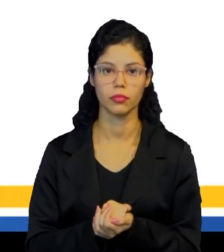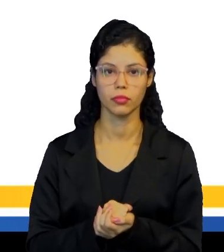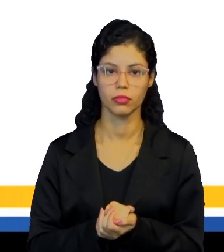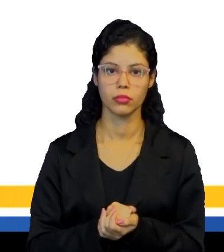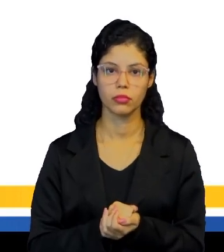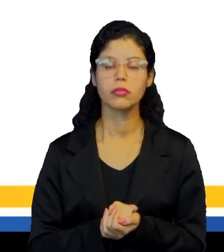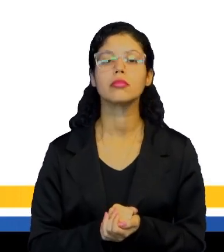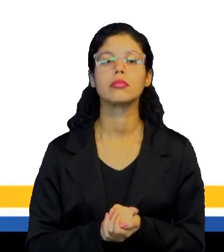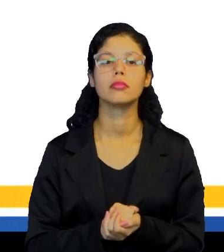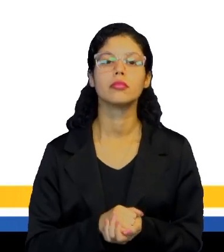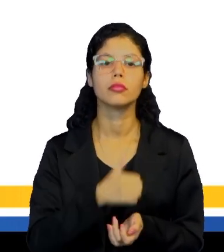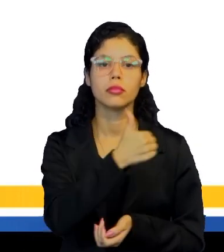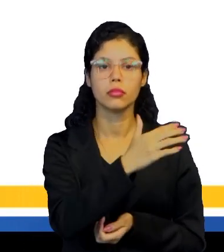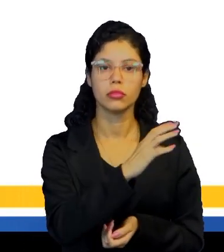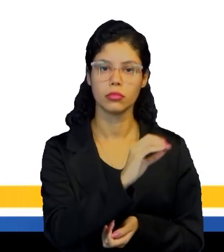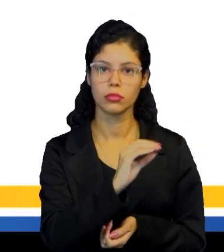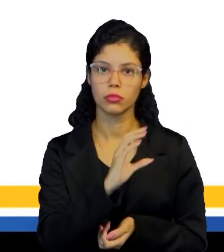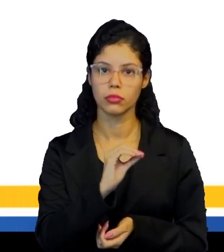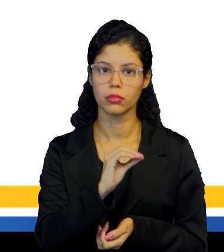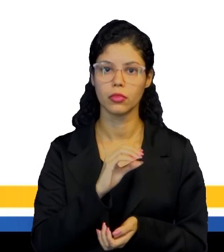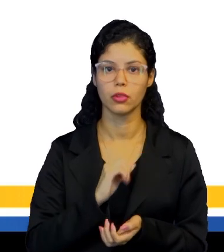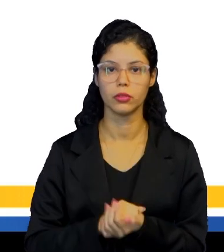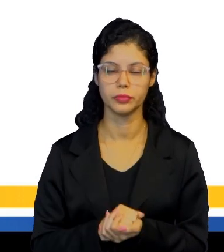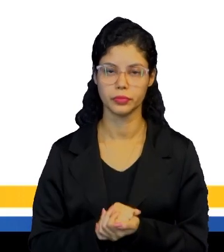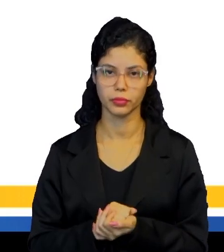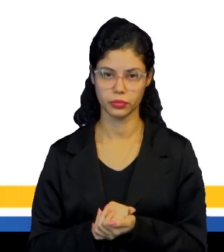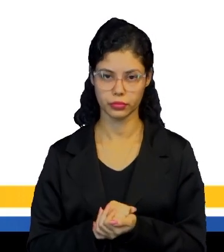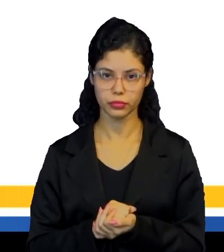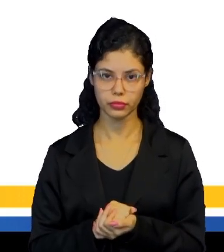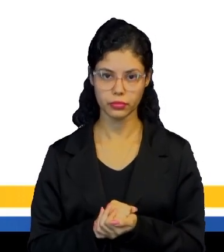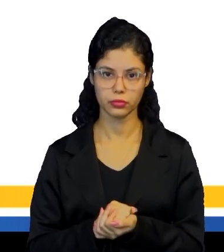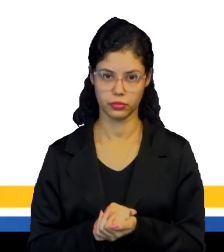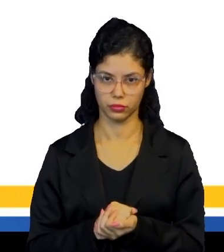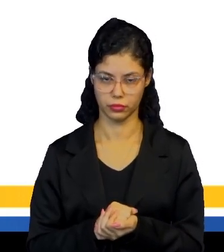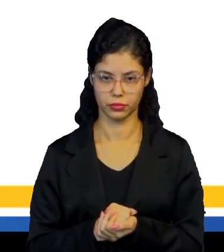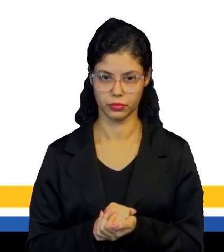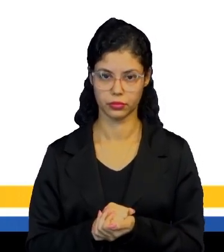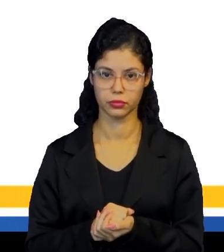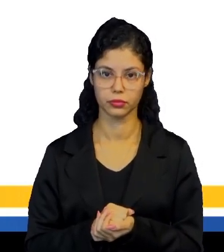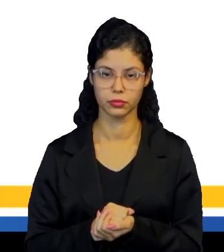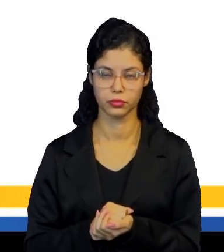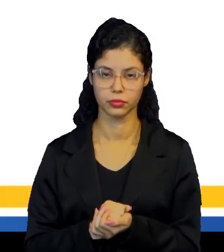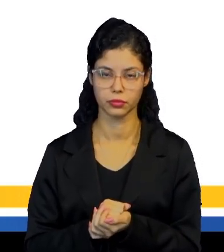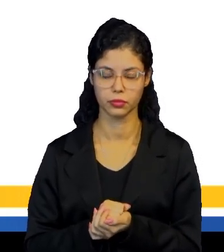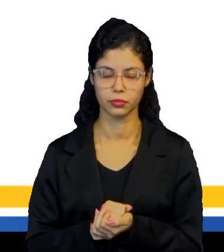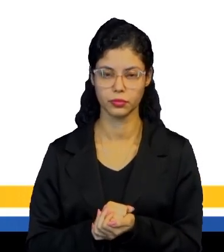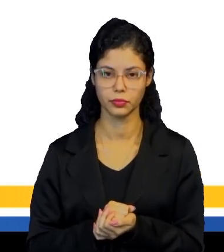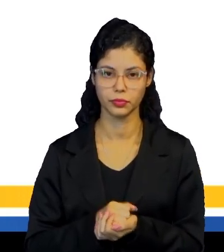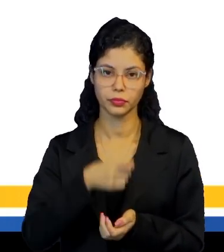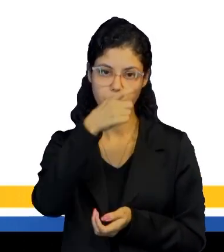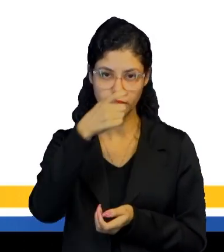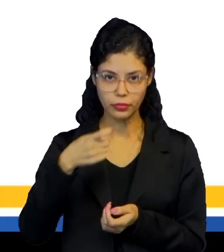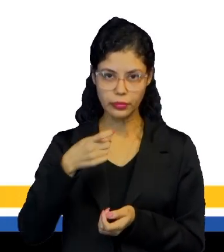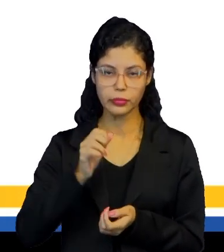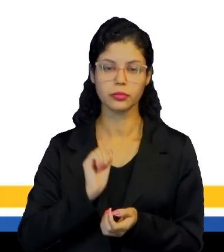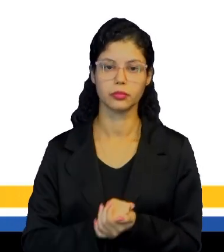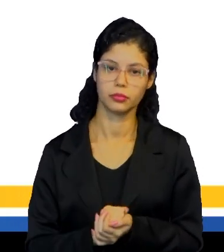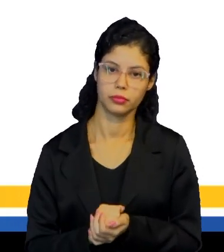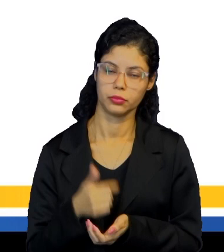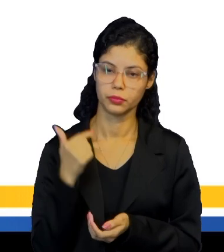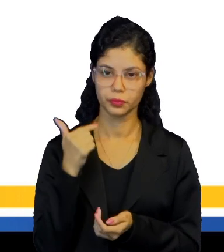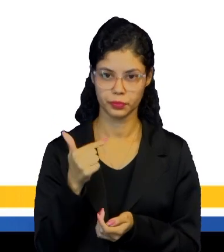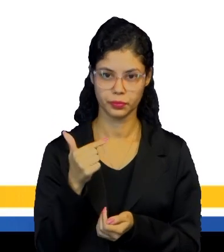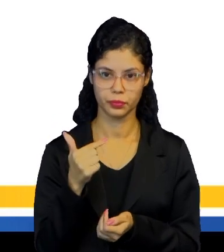a densidade de baixo de 100 gramas tá Volume 1 nós temos aí o